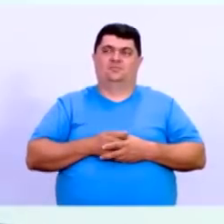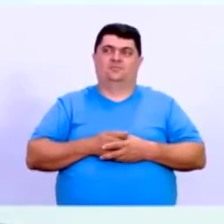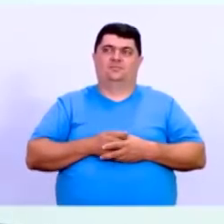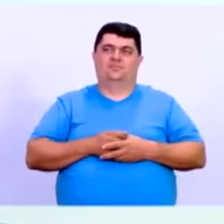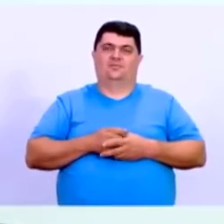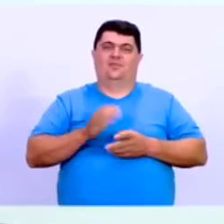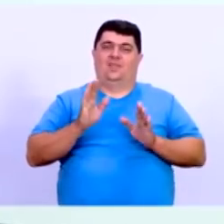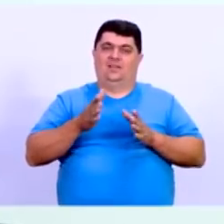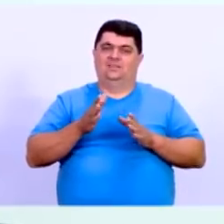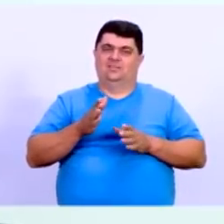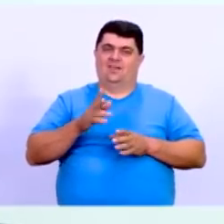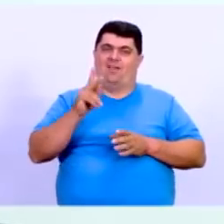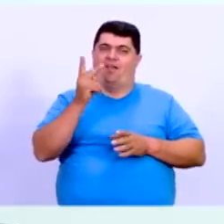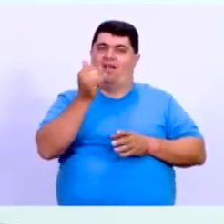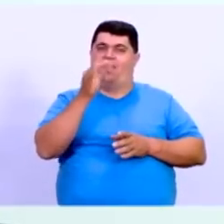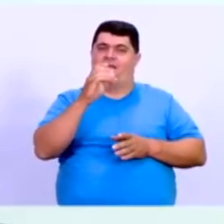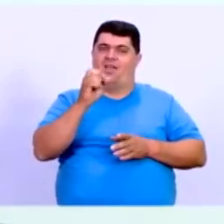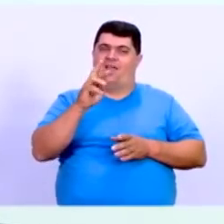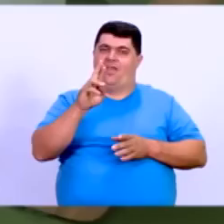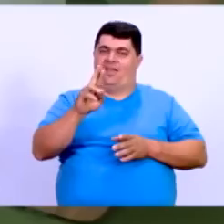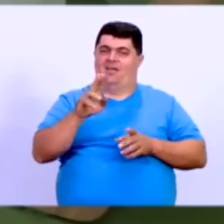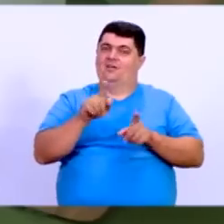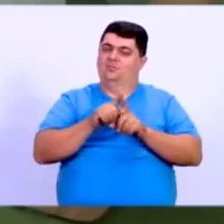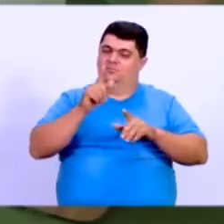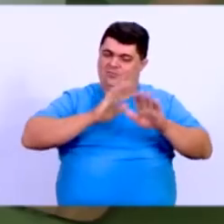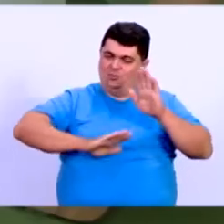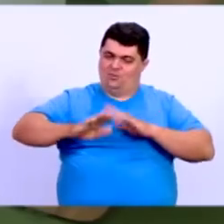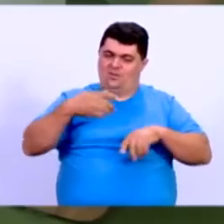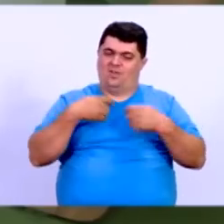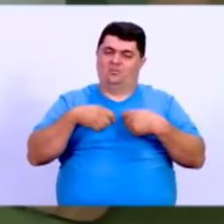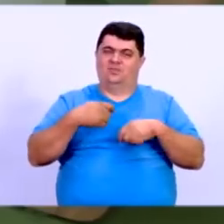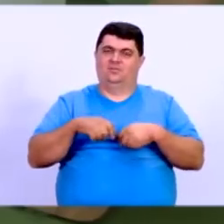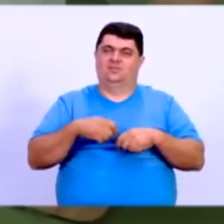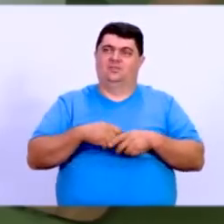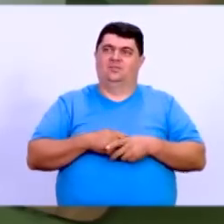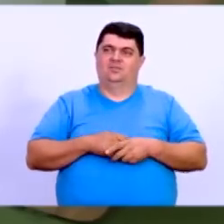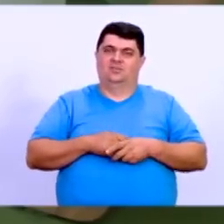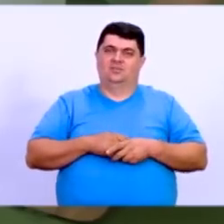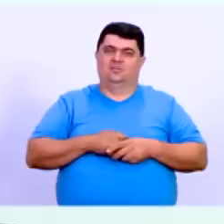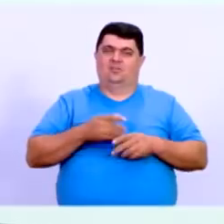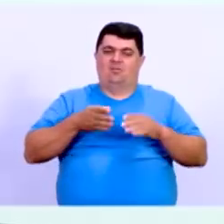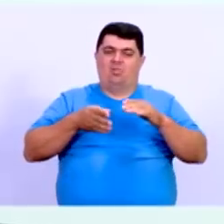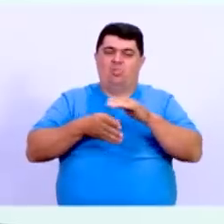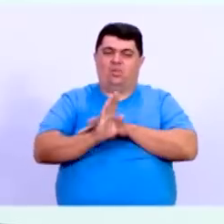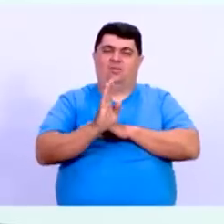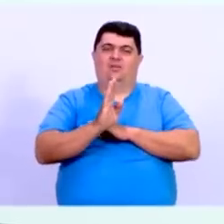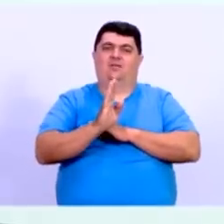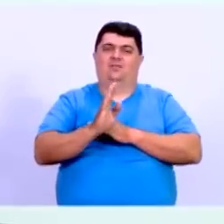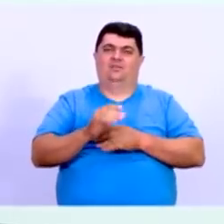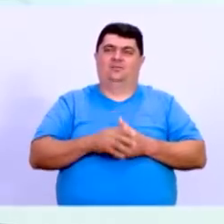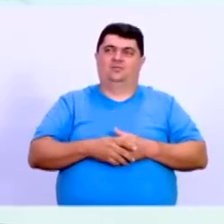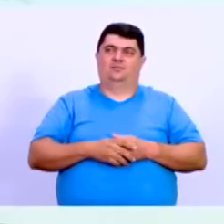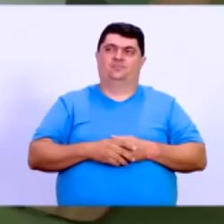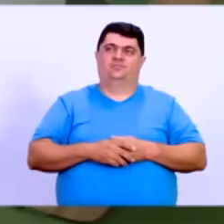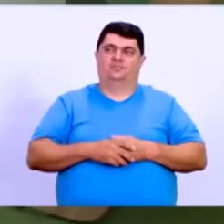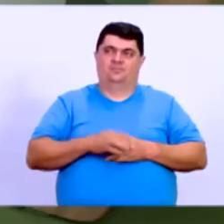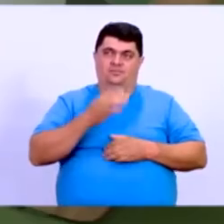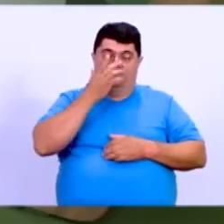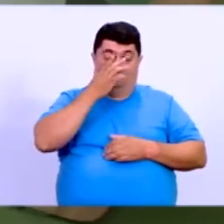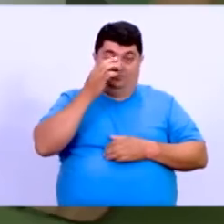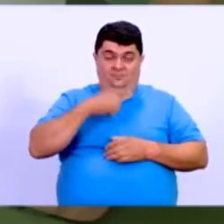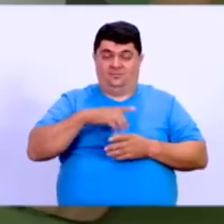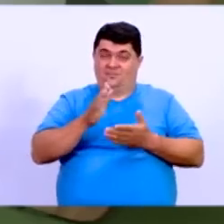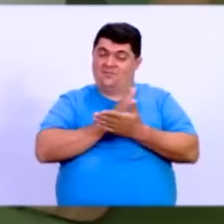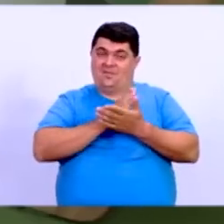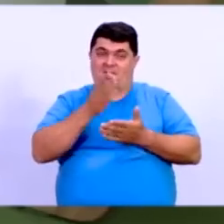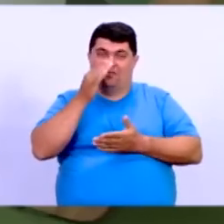uma situação de hacker, né, pessoal? Tem que pro tomar mal. cuidado, né, pessoal? Estão invadindo aí os sistemas aí, né? Tem pessoal que é bastante curioso, né,